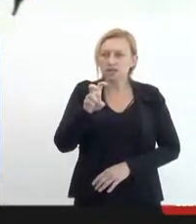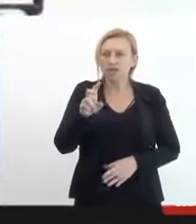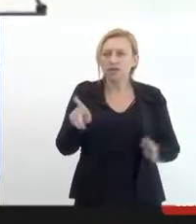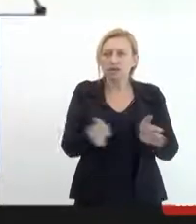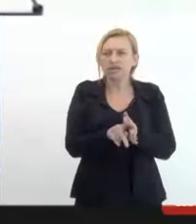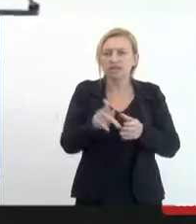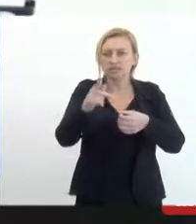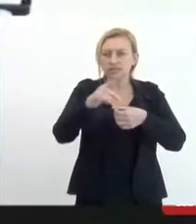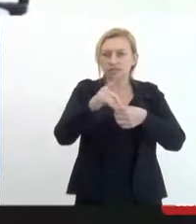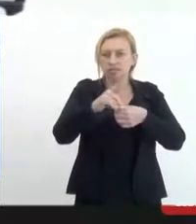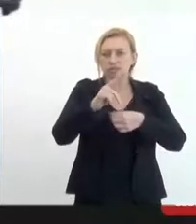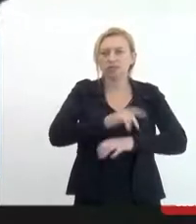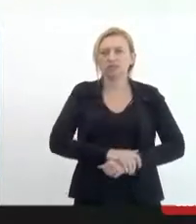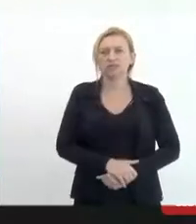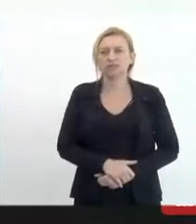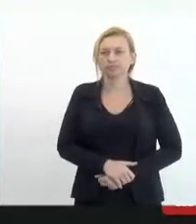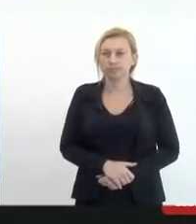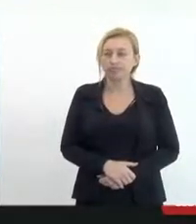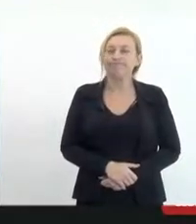Petrobras.